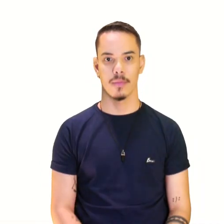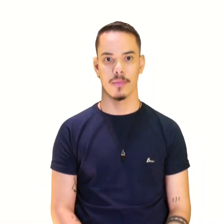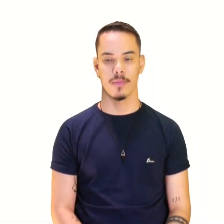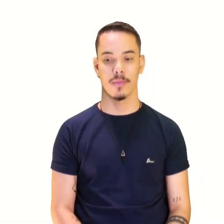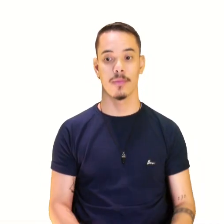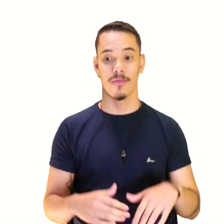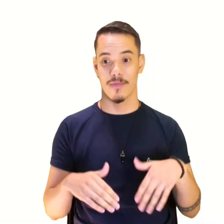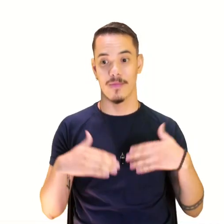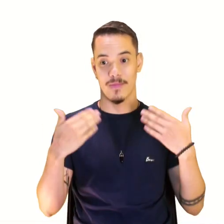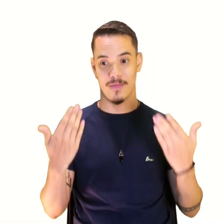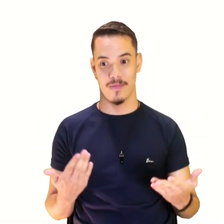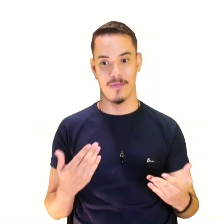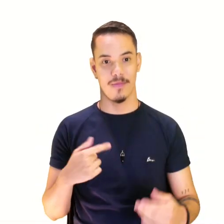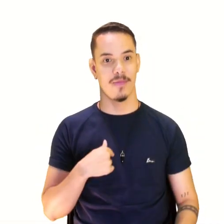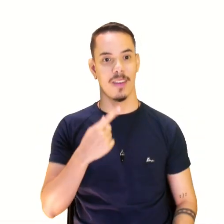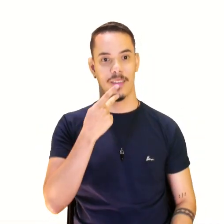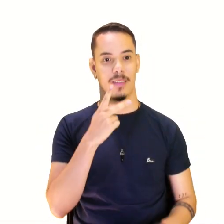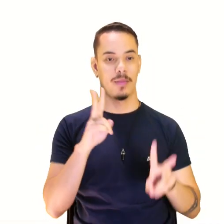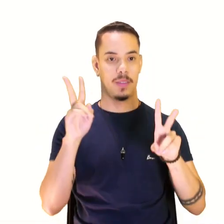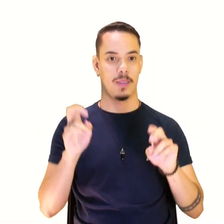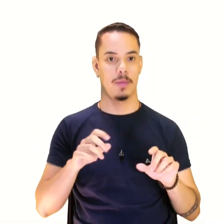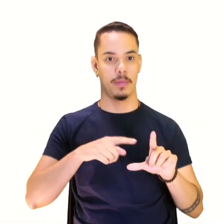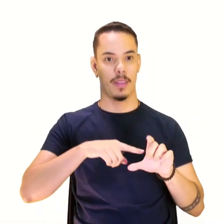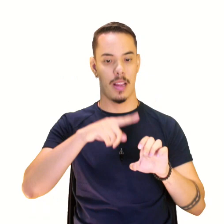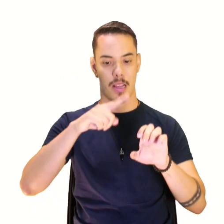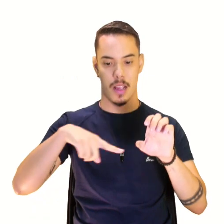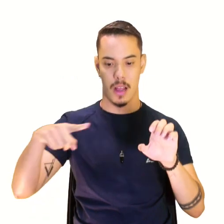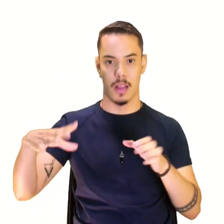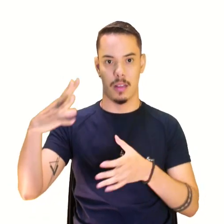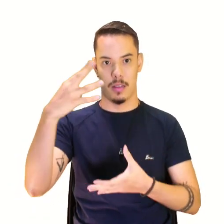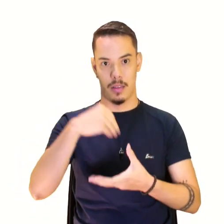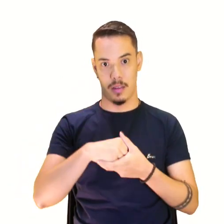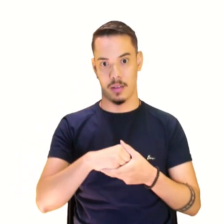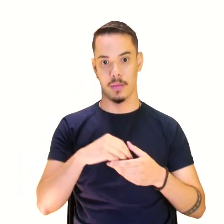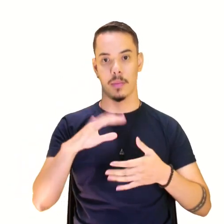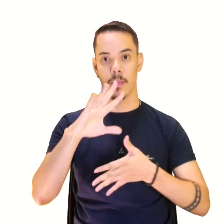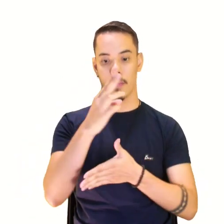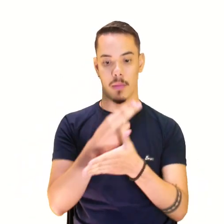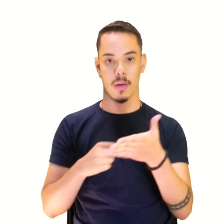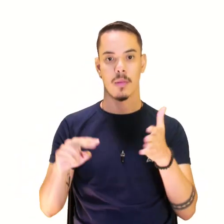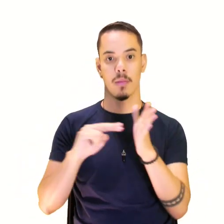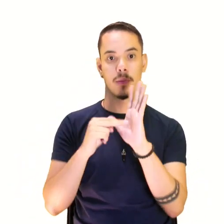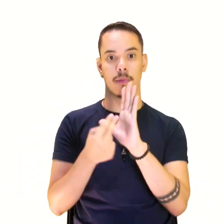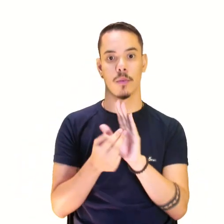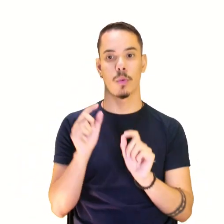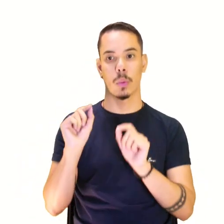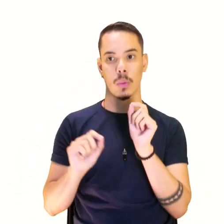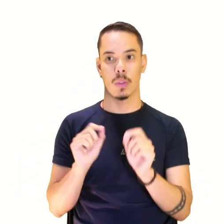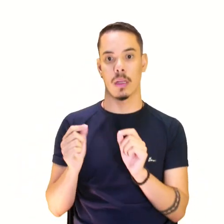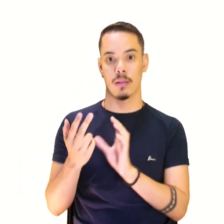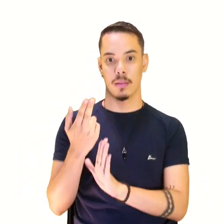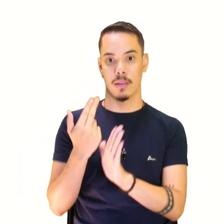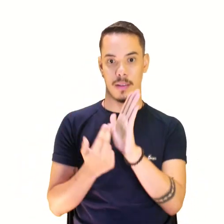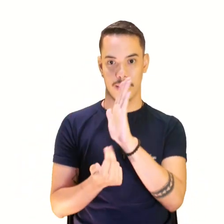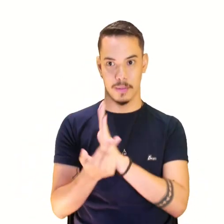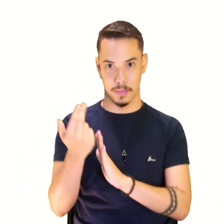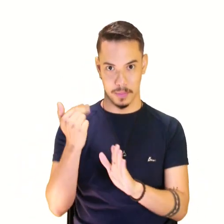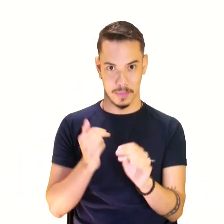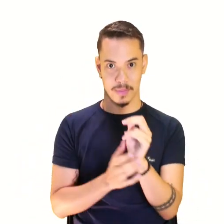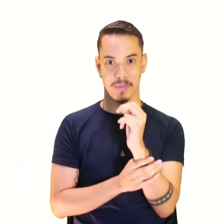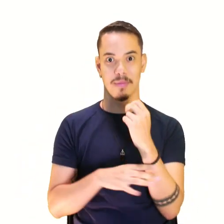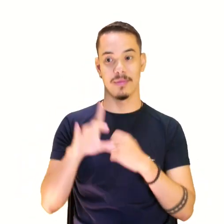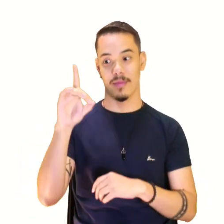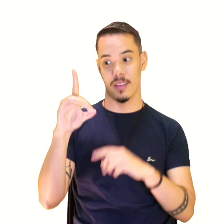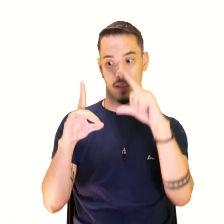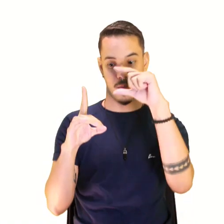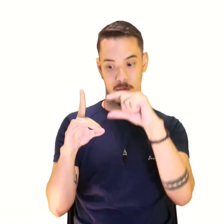Então, quando a gente fala de escala, né? A escala no mapa vai ser uma relação entre a medida no desenho, representado por um D minúsculo,